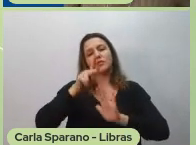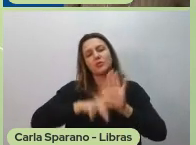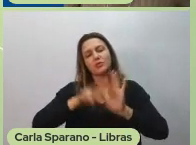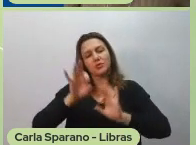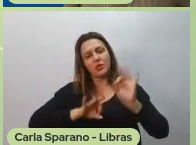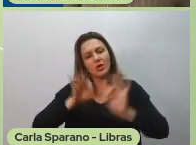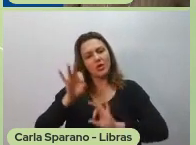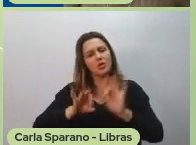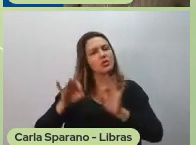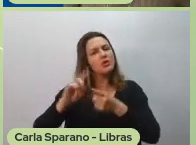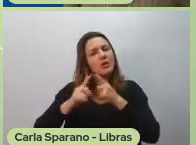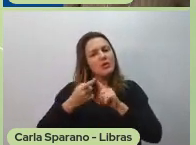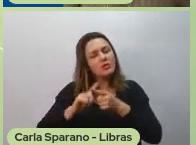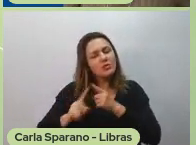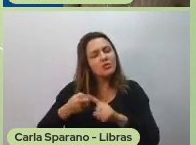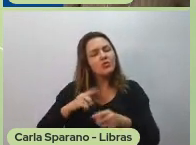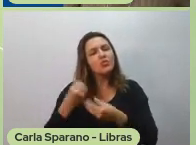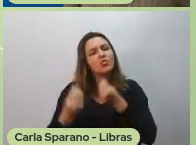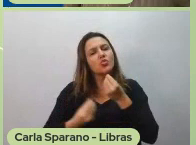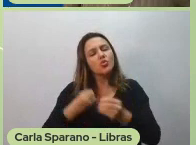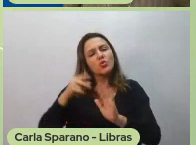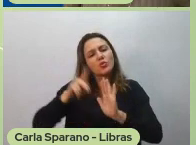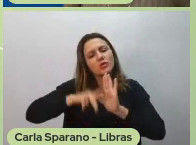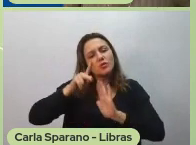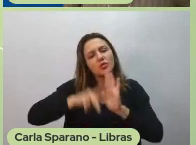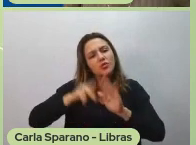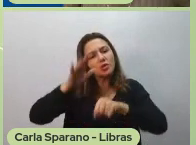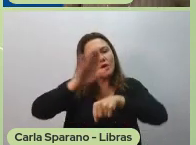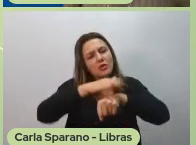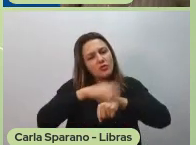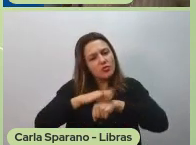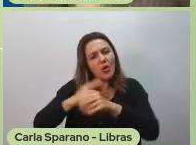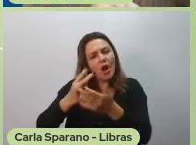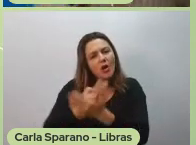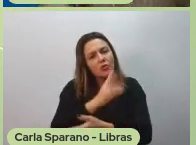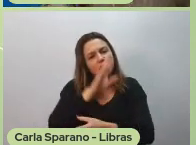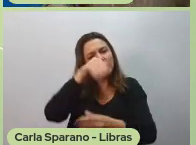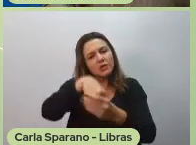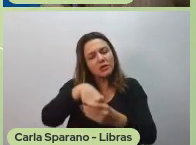com eles formas desses projetos já acontecerem lá também